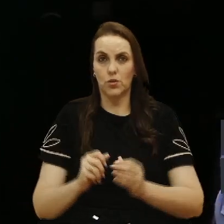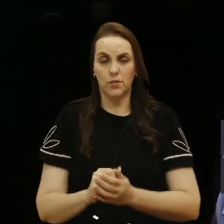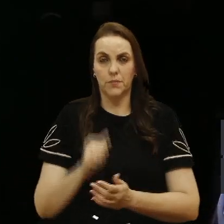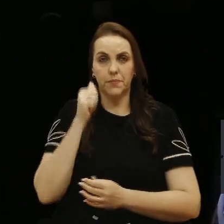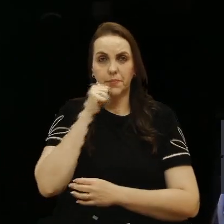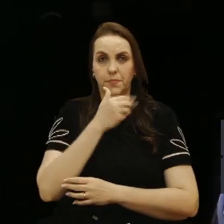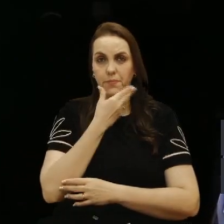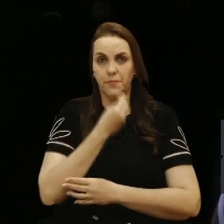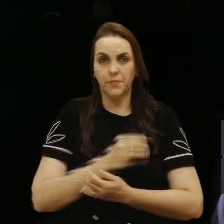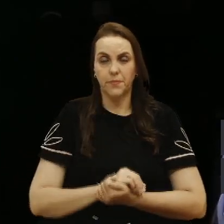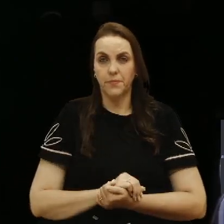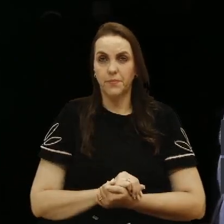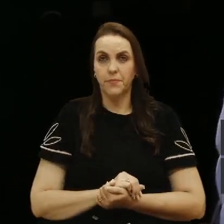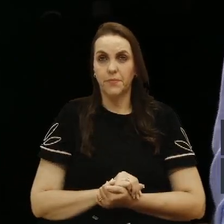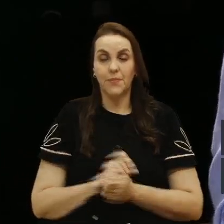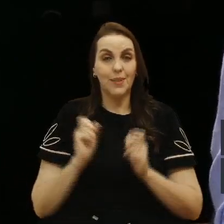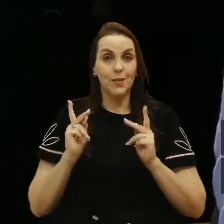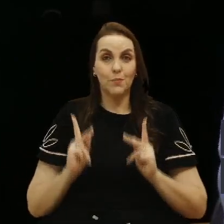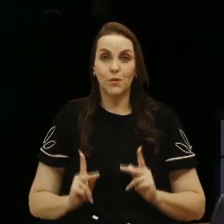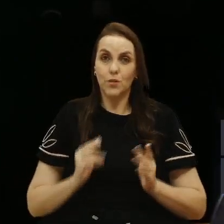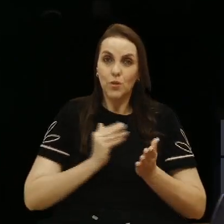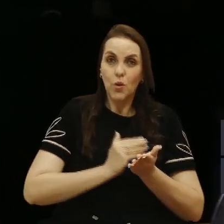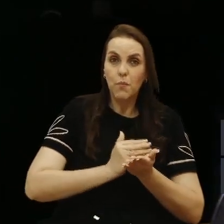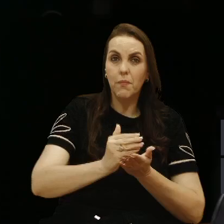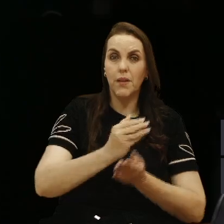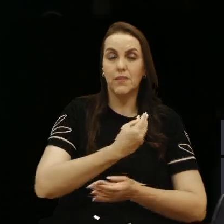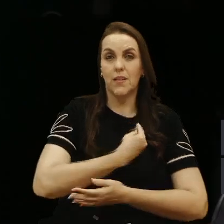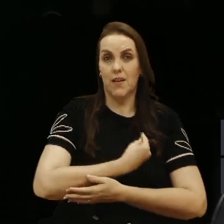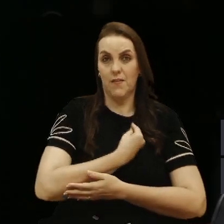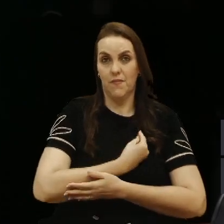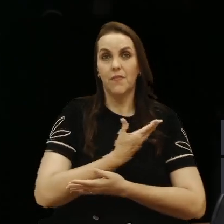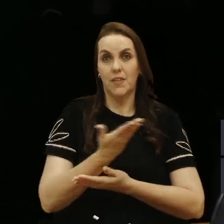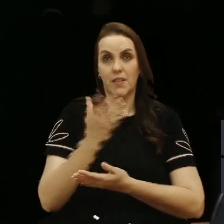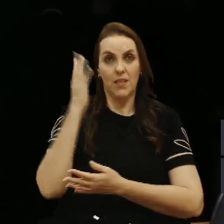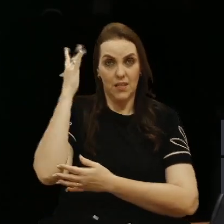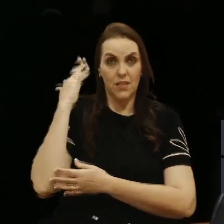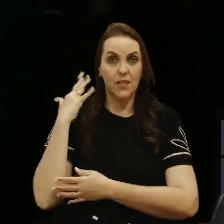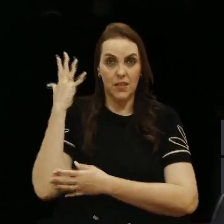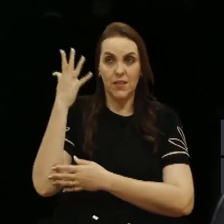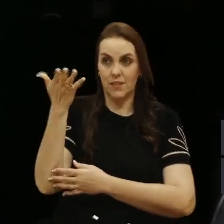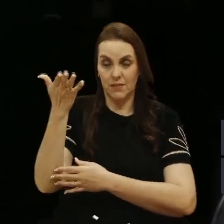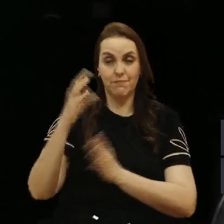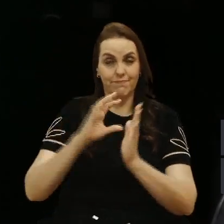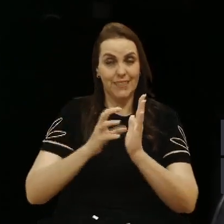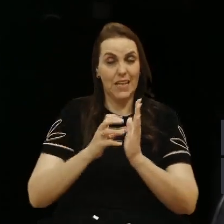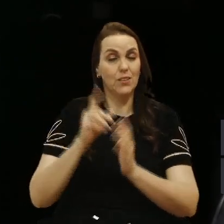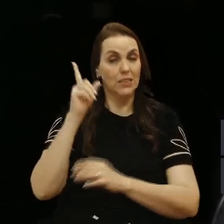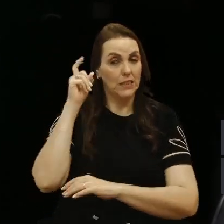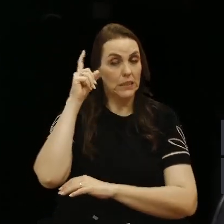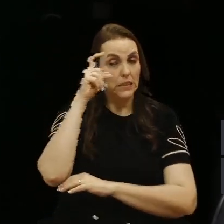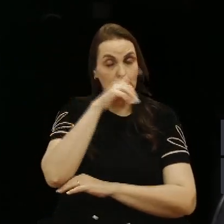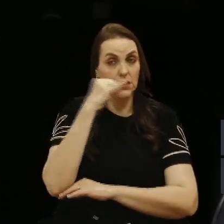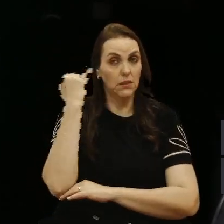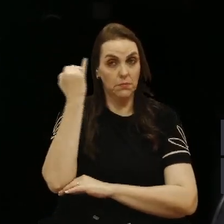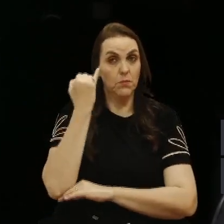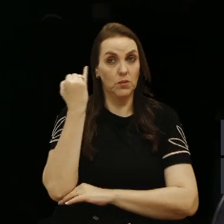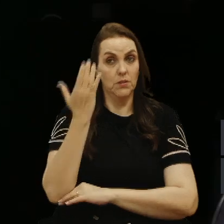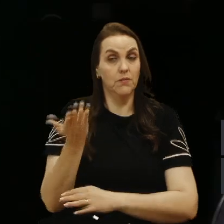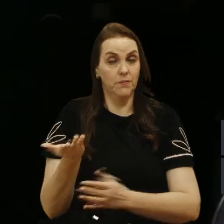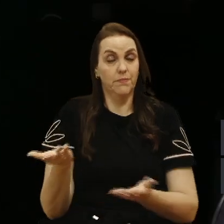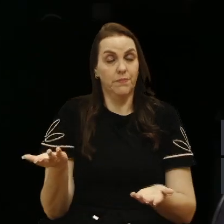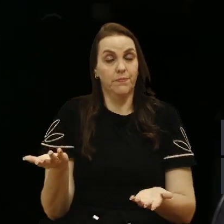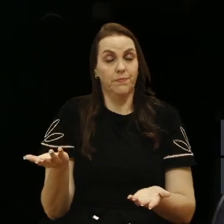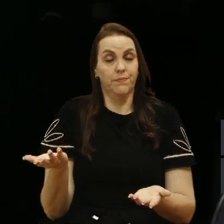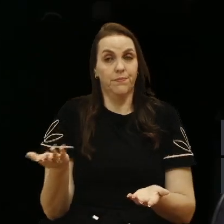as pessoas iniciem a sua vida, vereadora Daiane, o dado que a senhora trouxe agora é extremamente preocupante, tendo acesso de